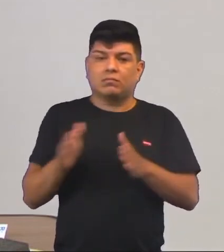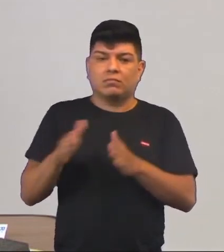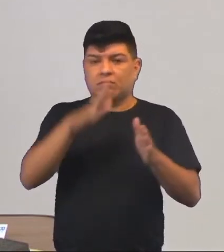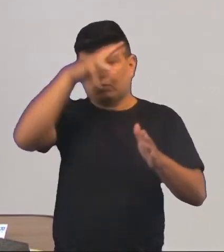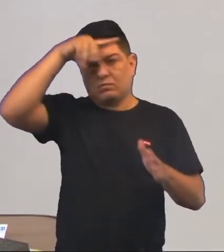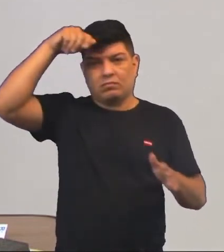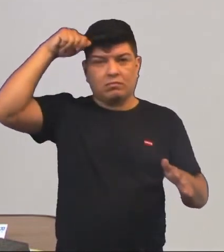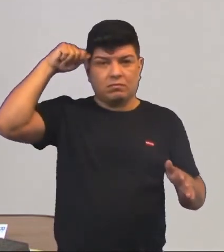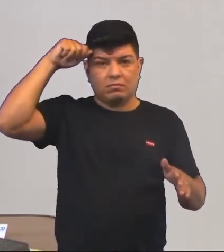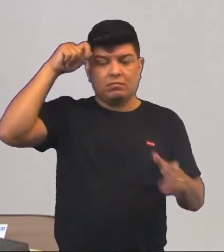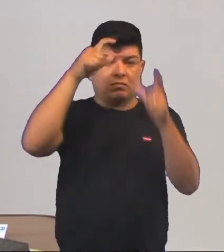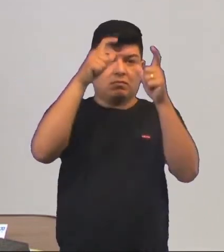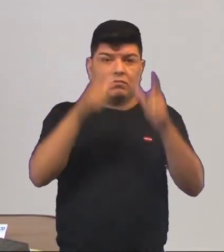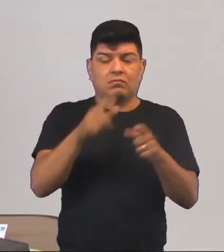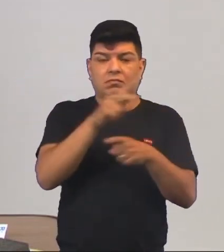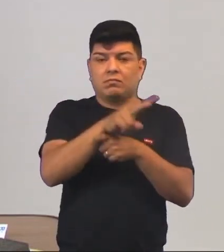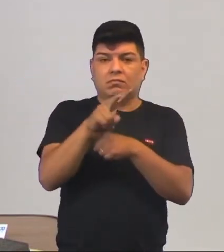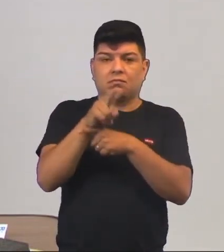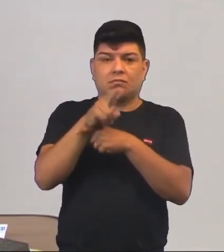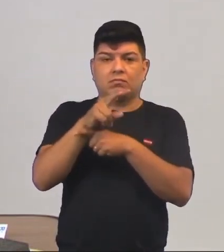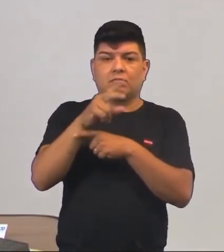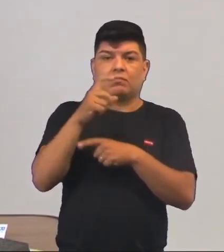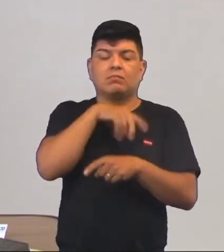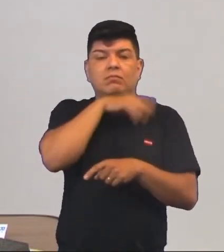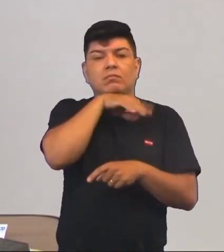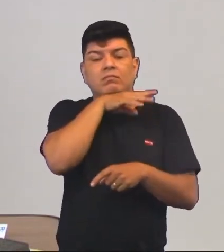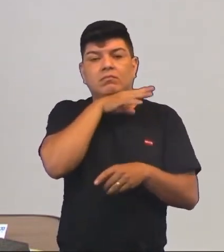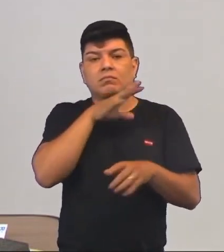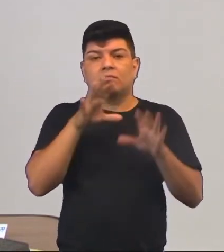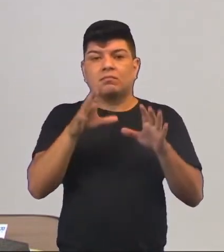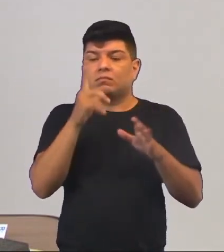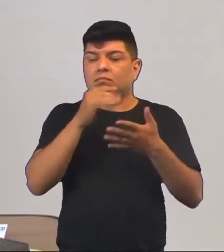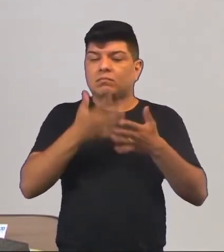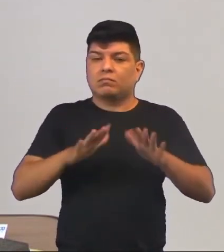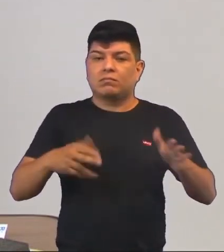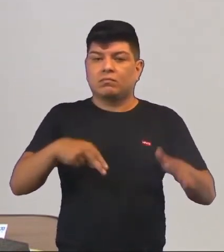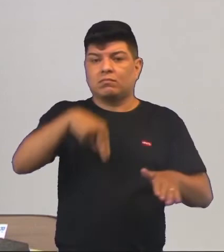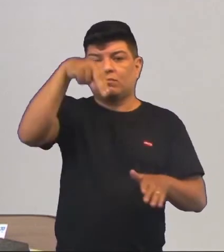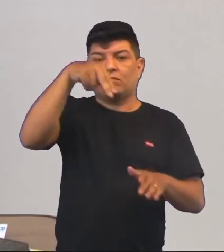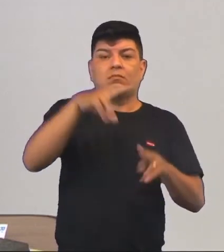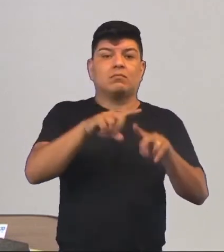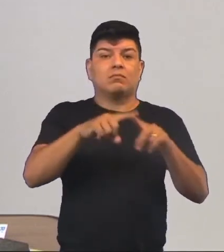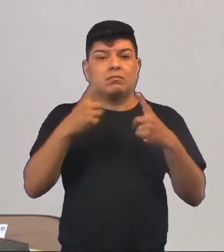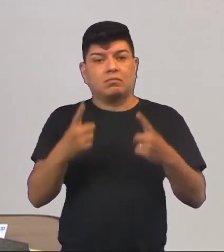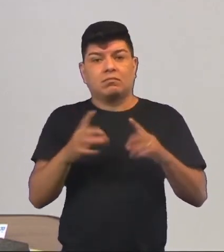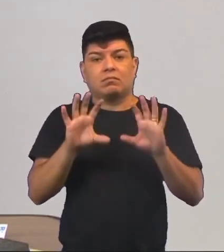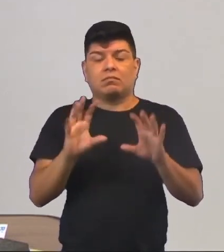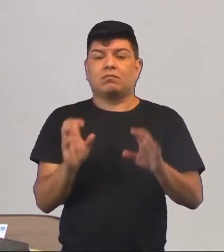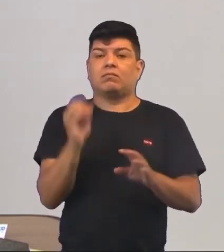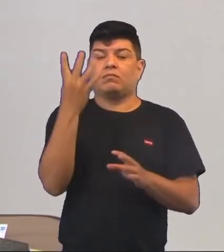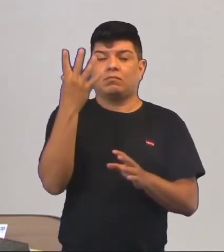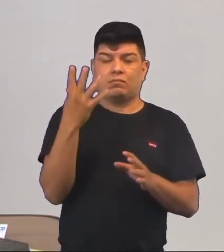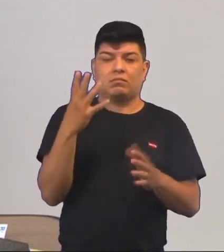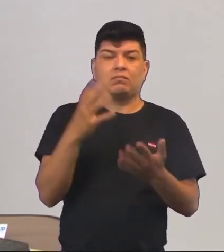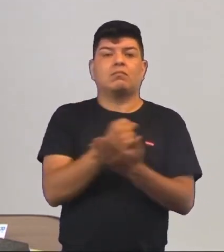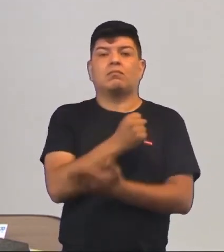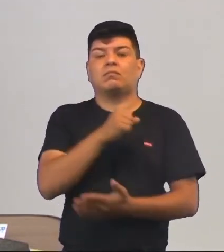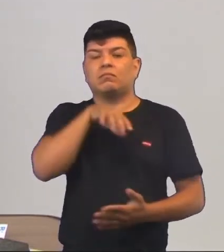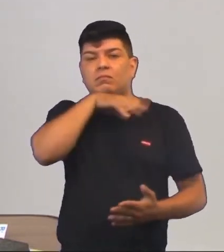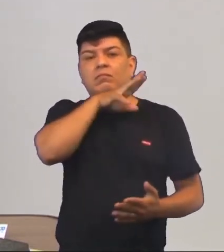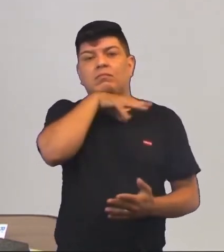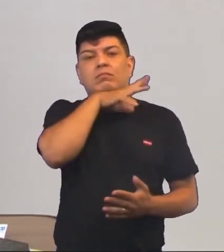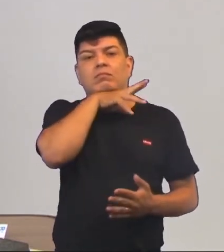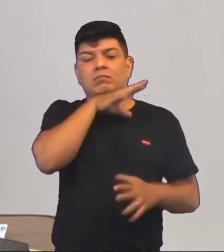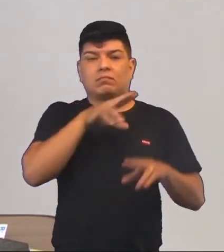Centro de Mamíferos ou a Praia do Ceará, você acha que foi nesses lugares que aconteceu, mas ele fala o fato ocorrido, ou seja, o resgate desse